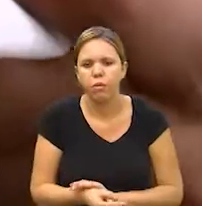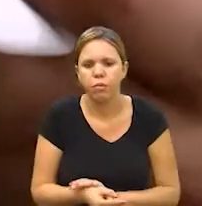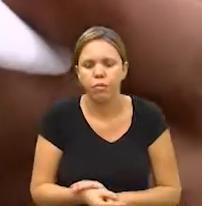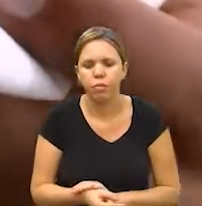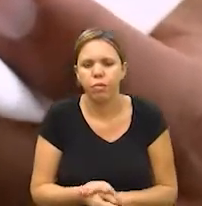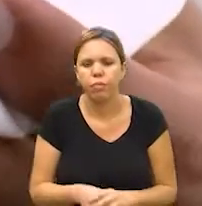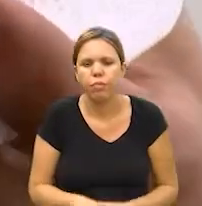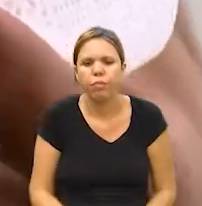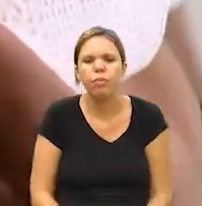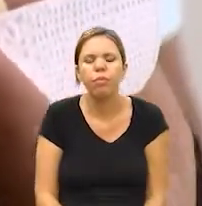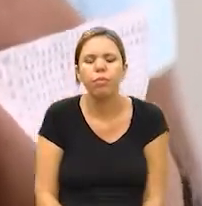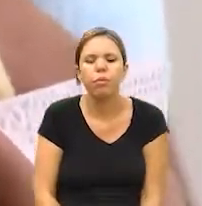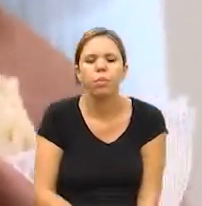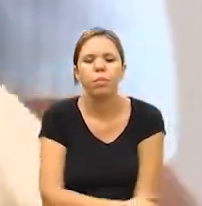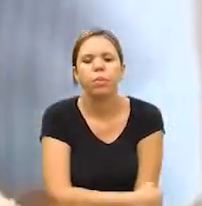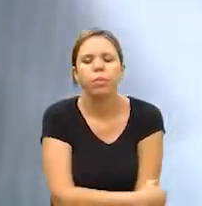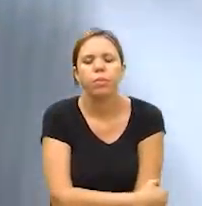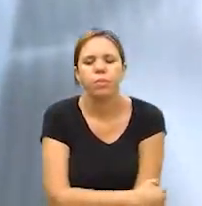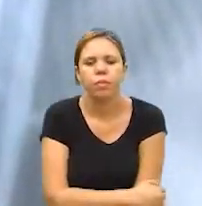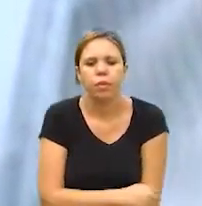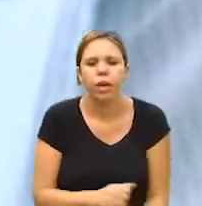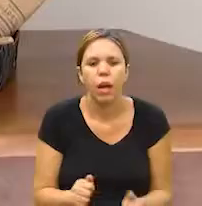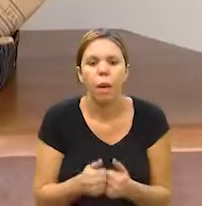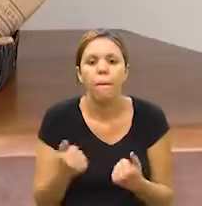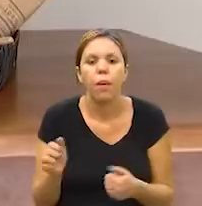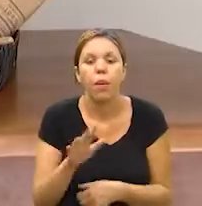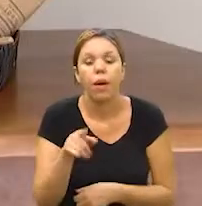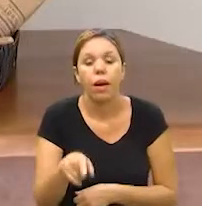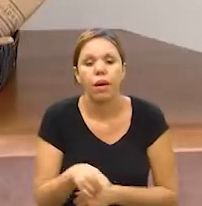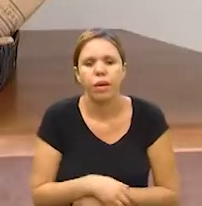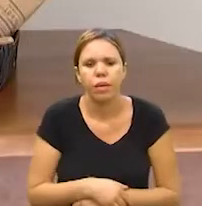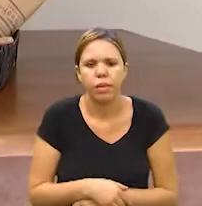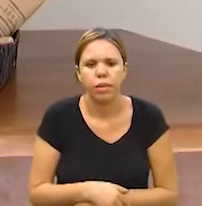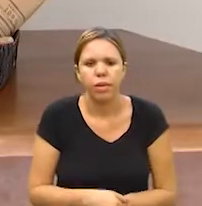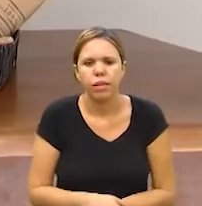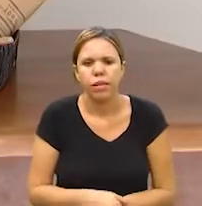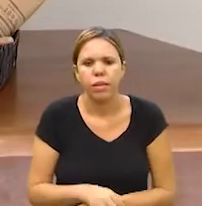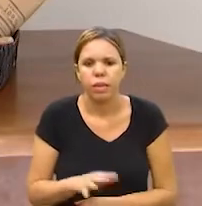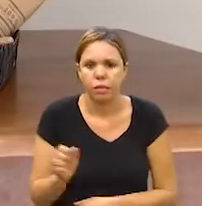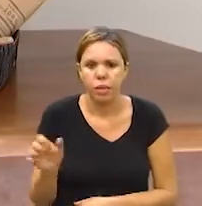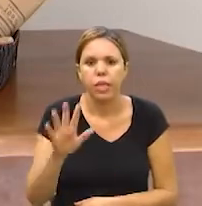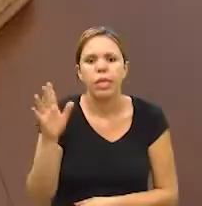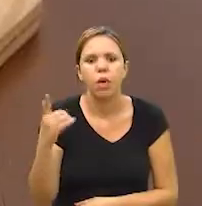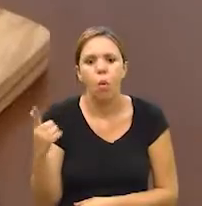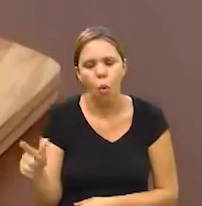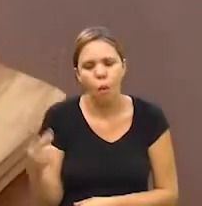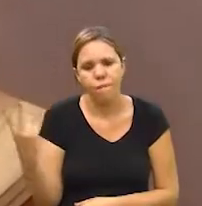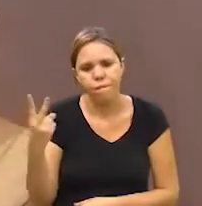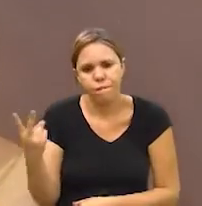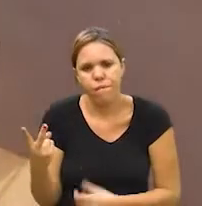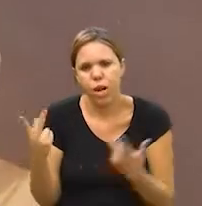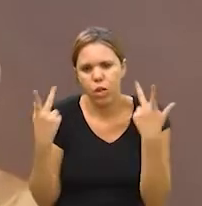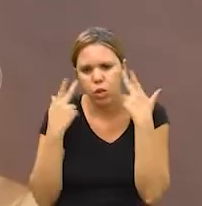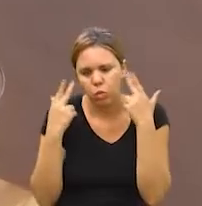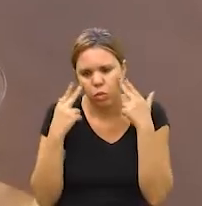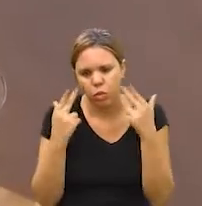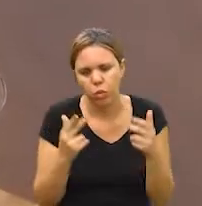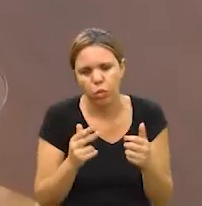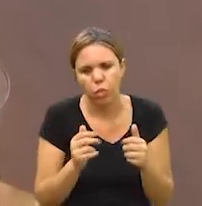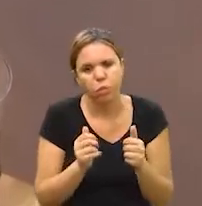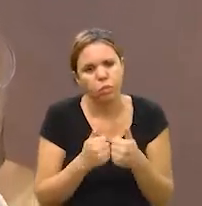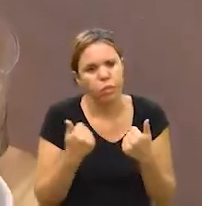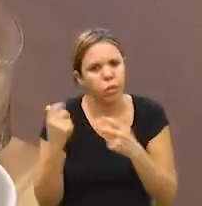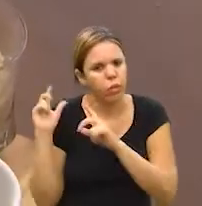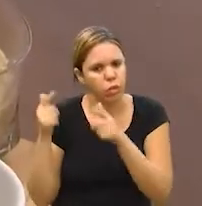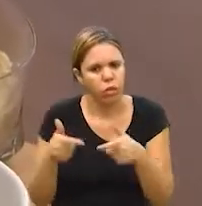boca. Olha, e assim, é um pão caro? É um pão mais caro que o valor de um pão de fermentação